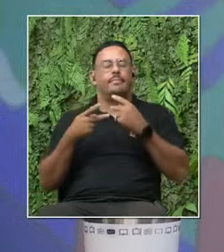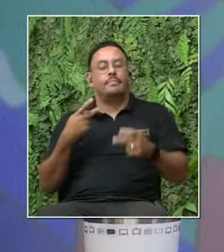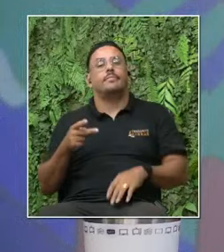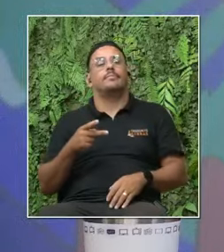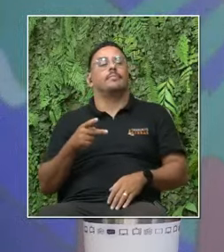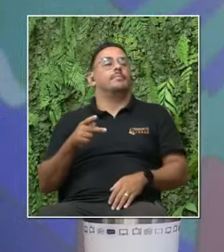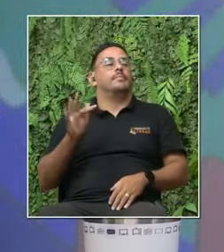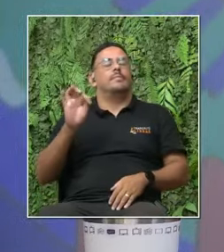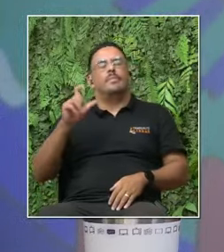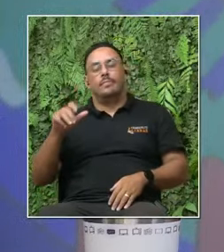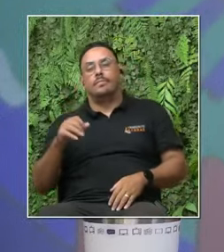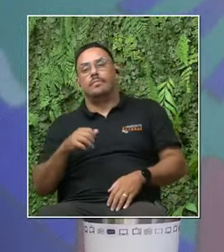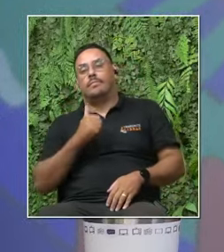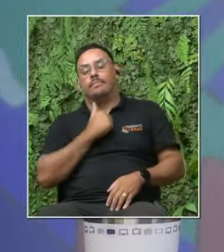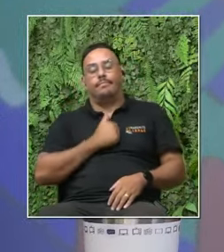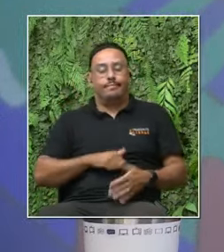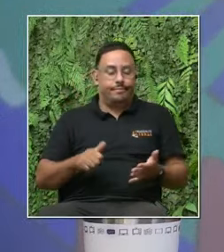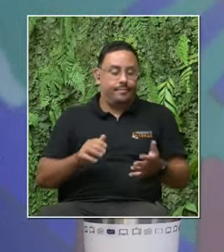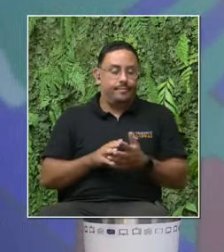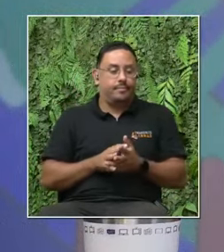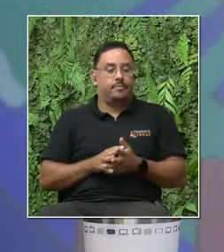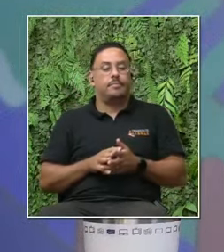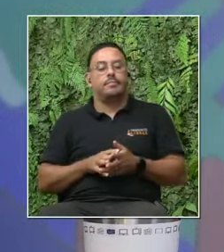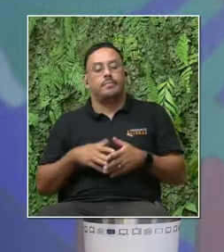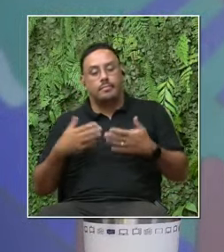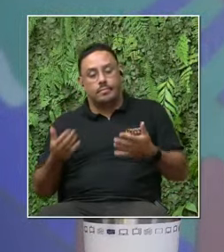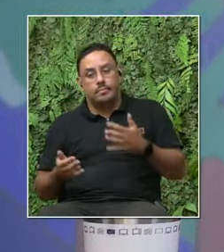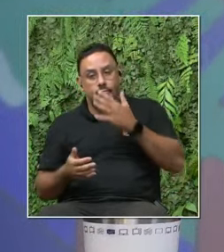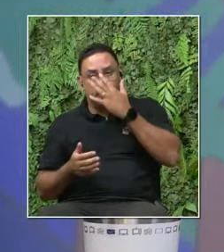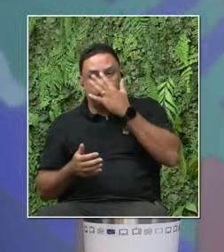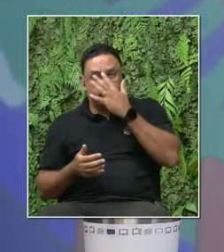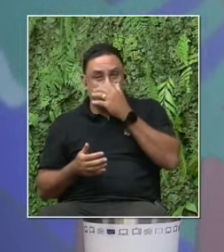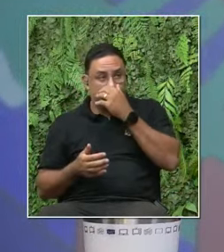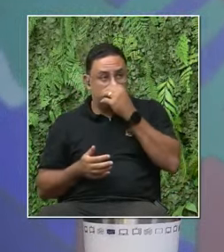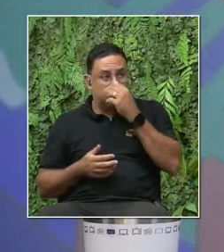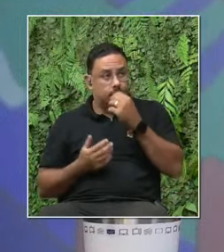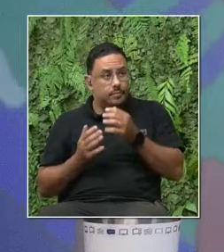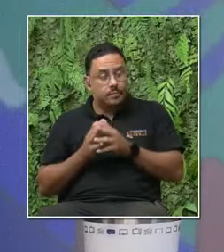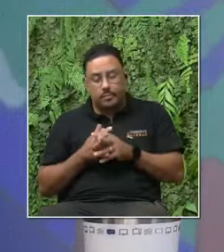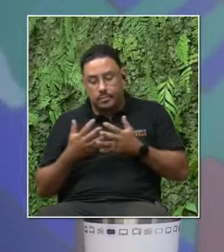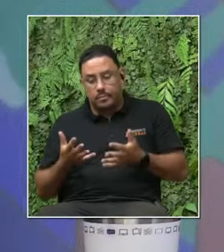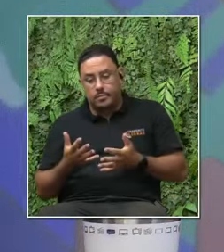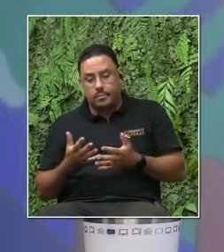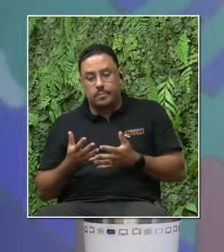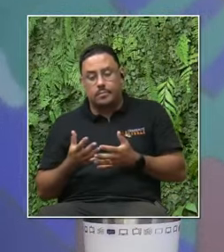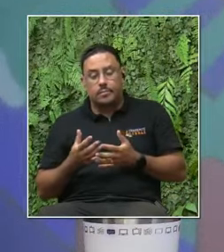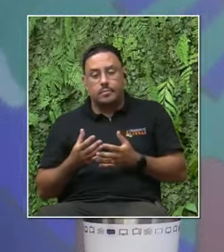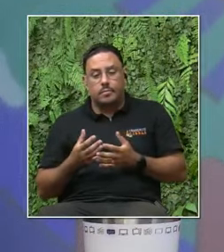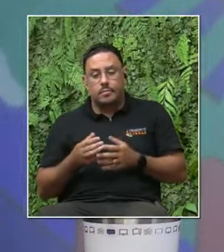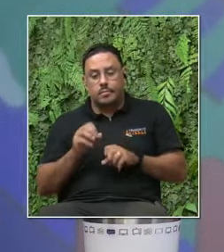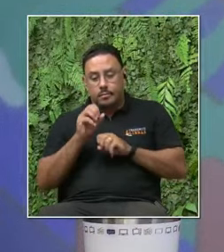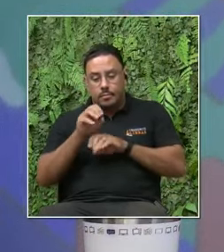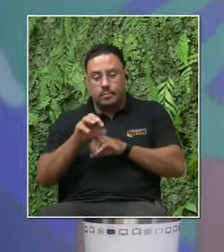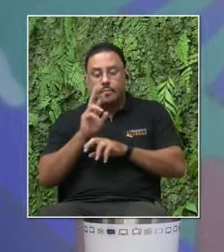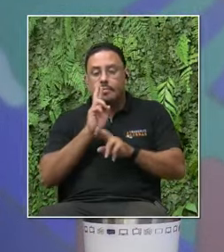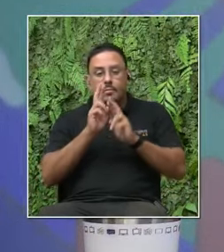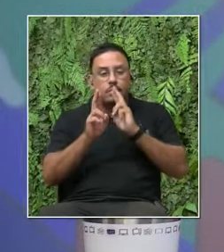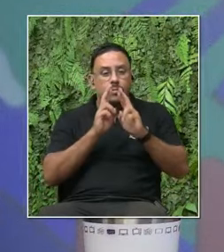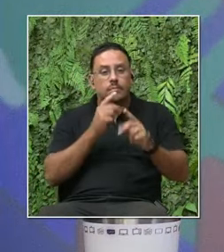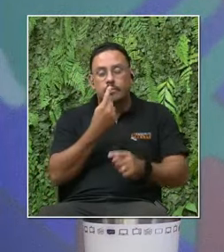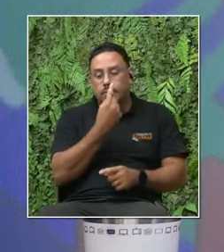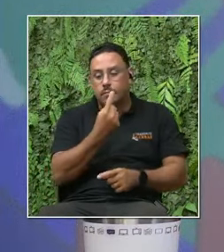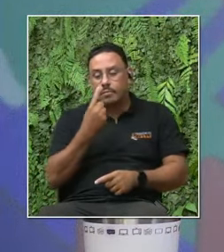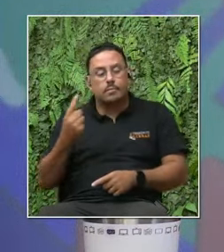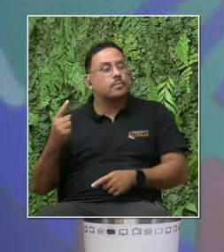né B Fala sério cara assim Eh o cara respondeu cada pergunta